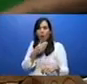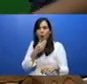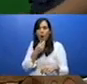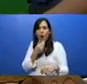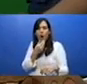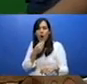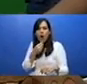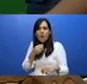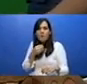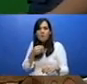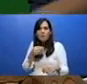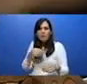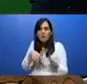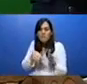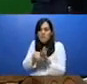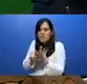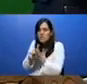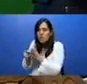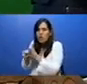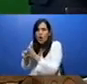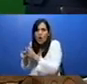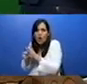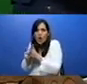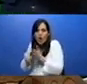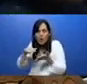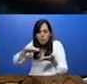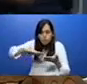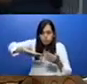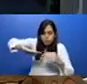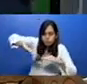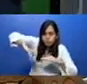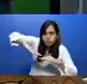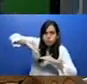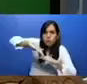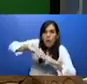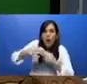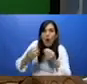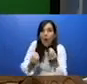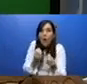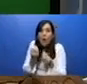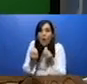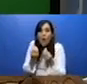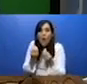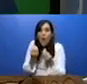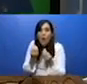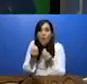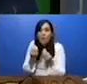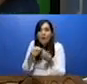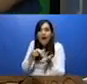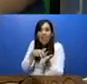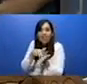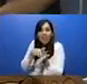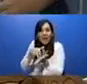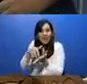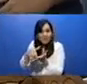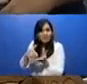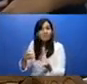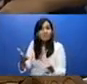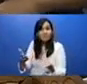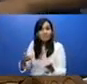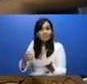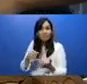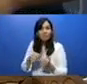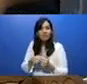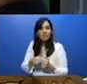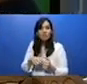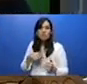crianças, eles conseguiram descobrir como o animal se movia. E se o dinossauro, né, ou se o animal era